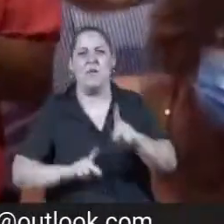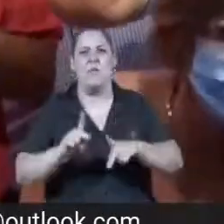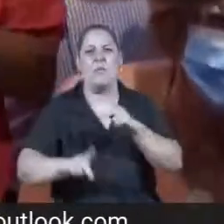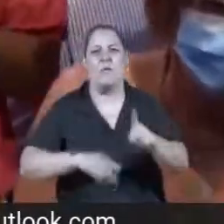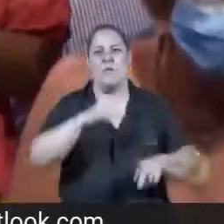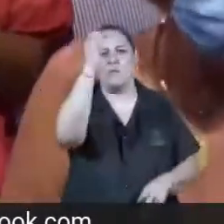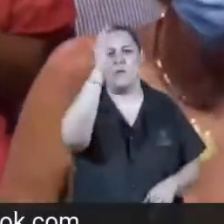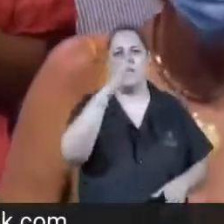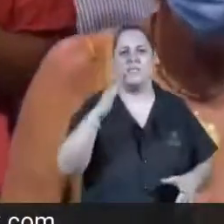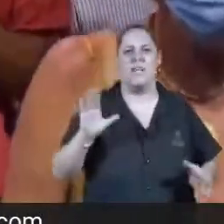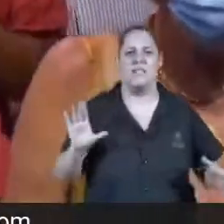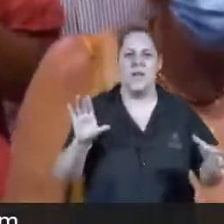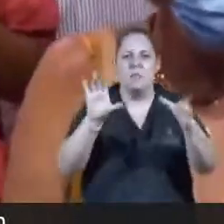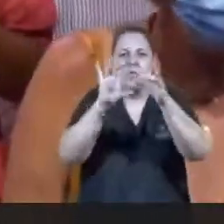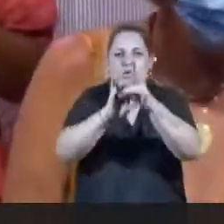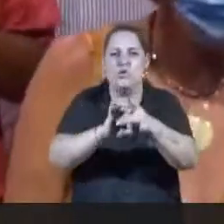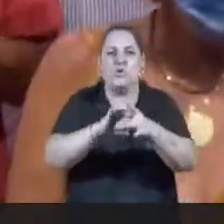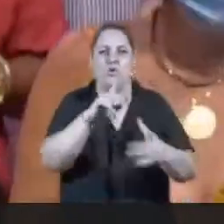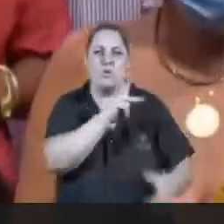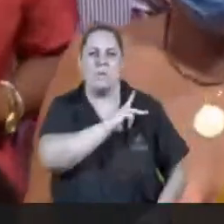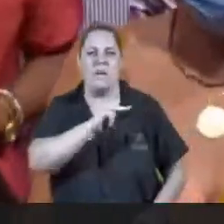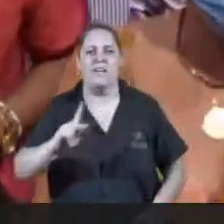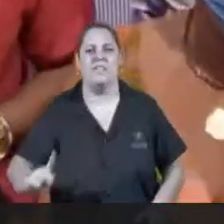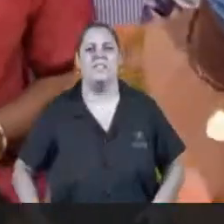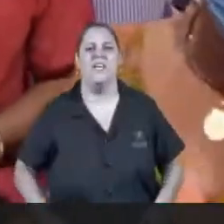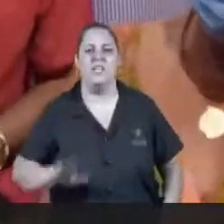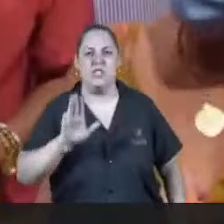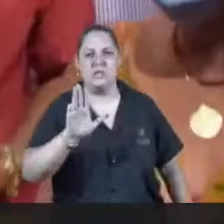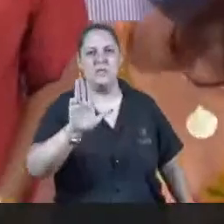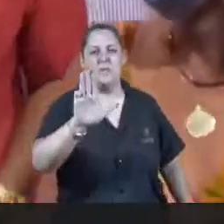brasileiro. Tamo junto, presidente.